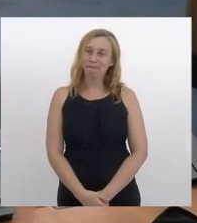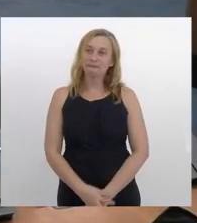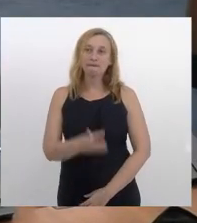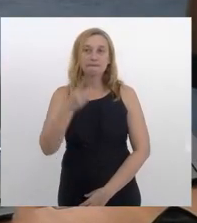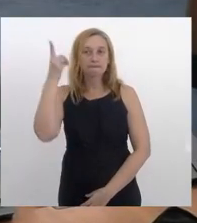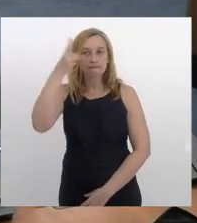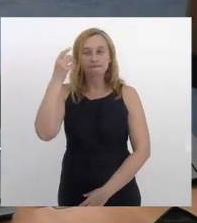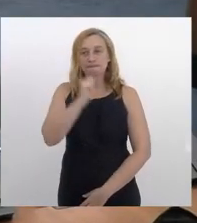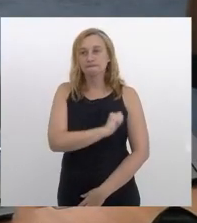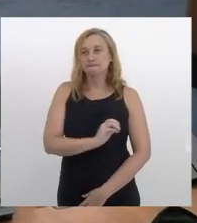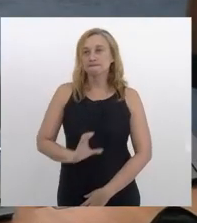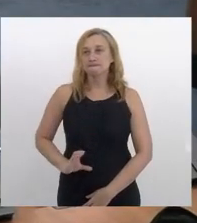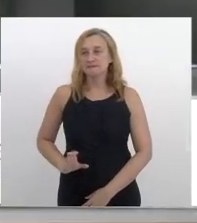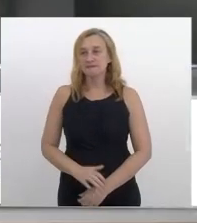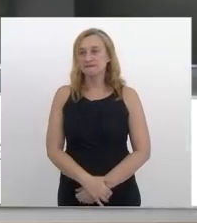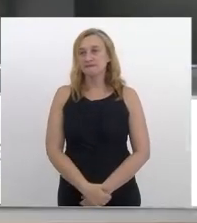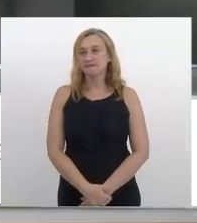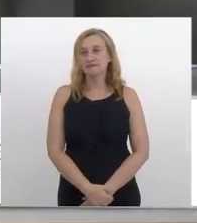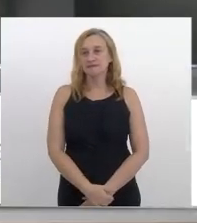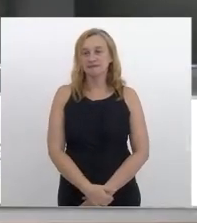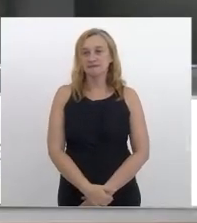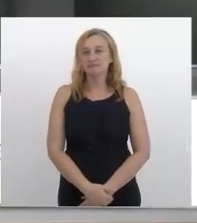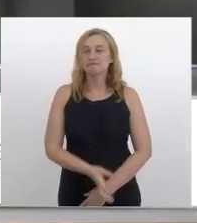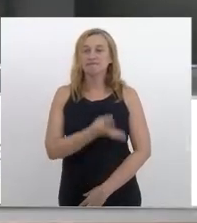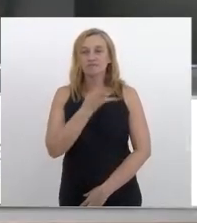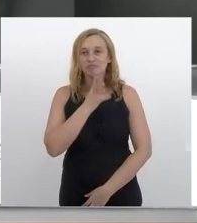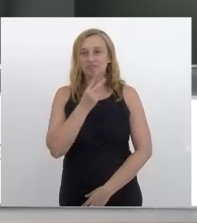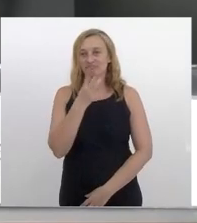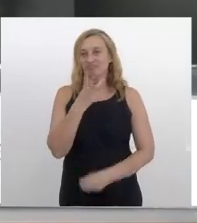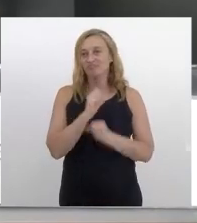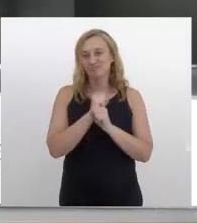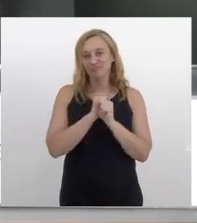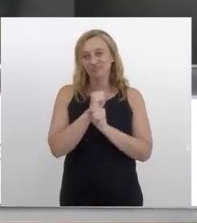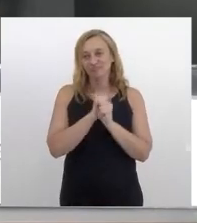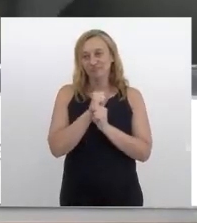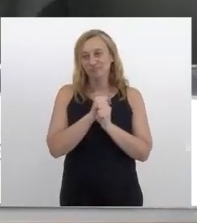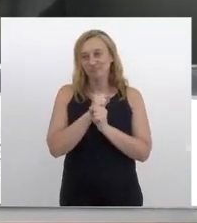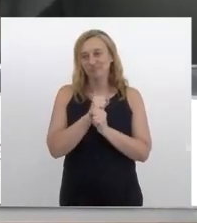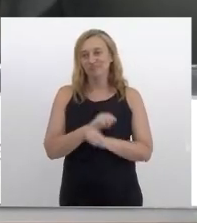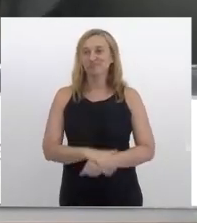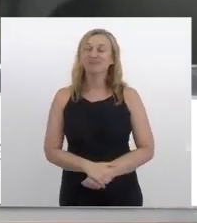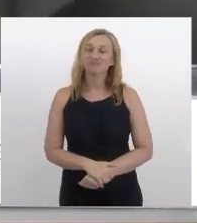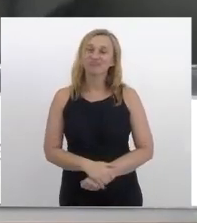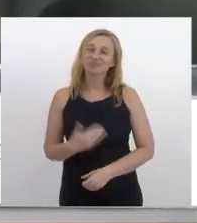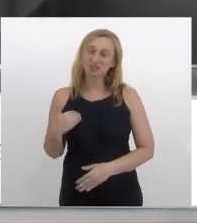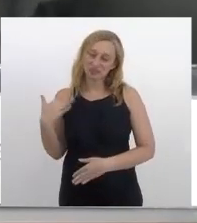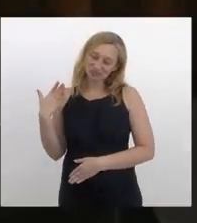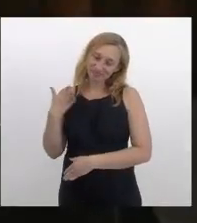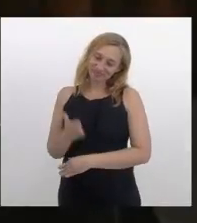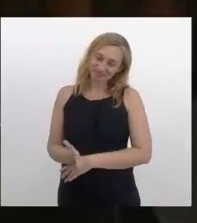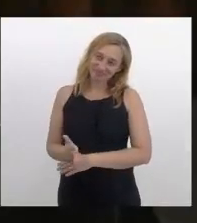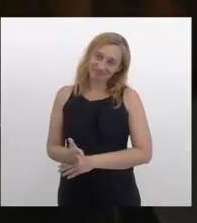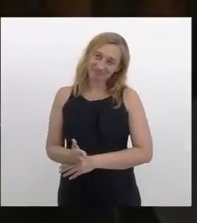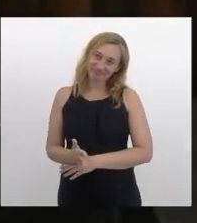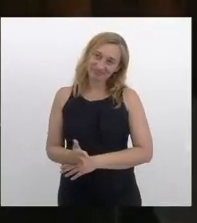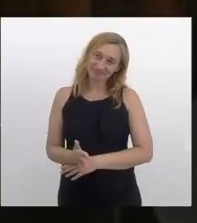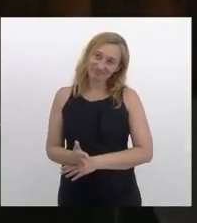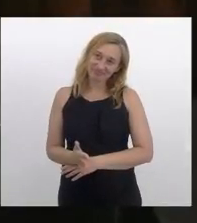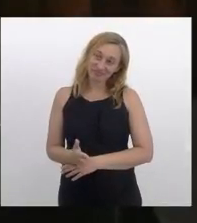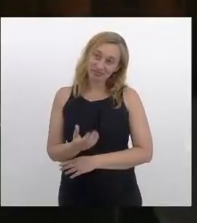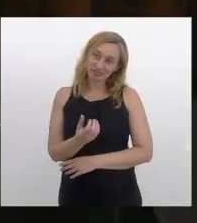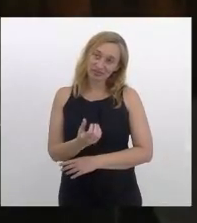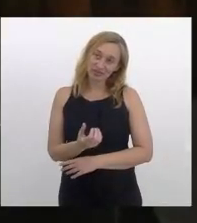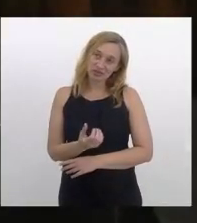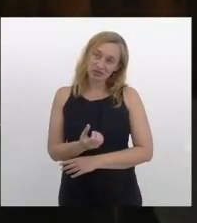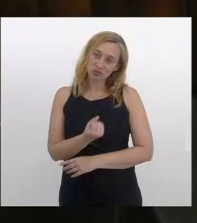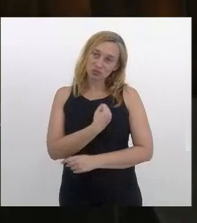Deputado André Siciliano, nós nos conhecemos há 3 anos. Cheguei aqui com uma demanda